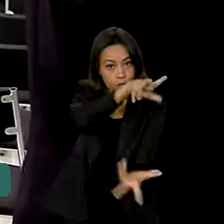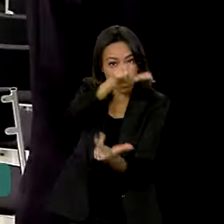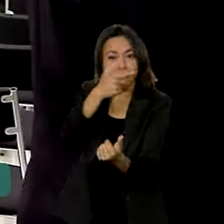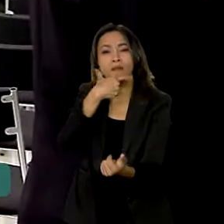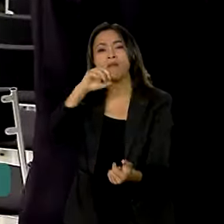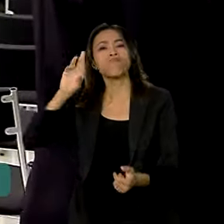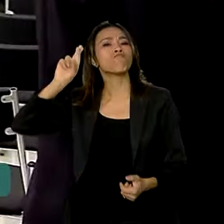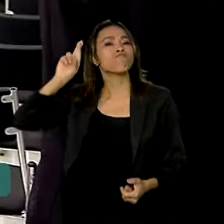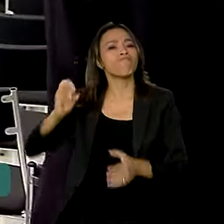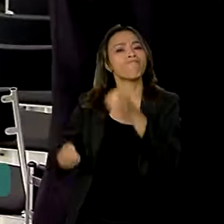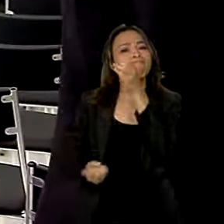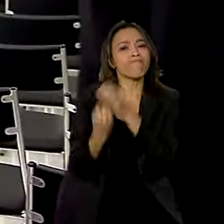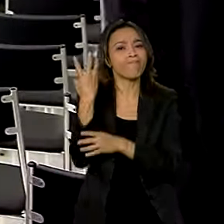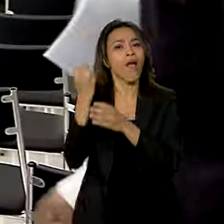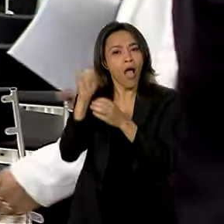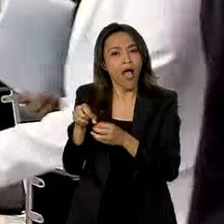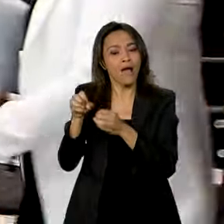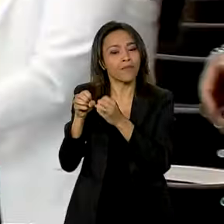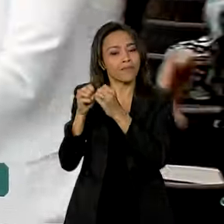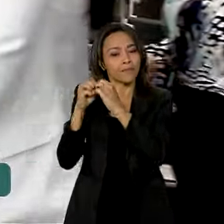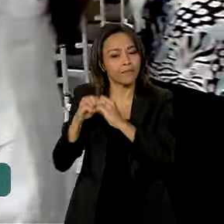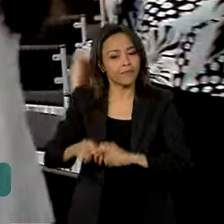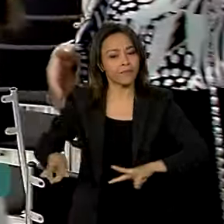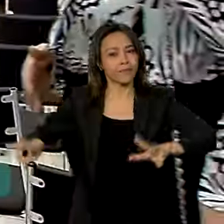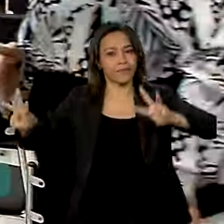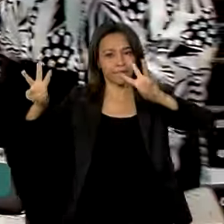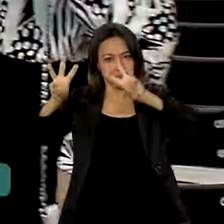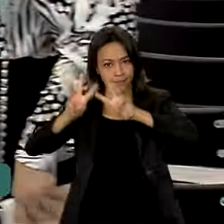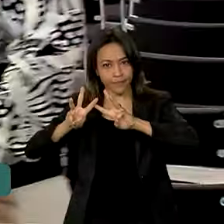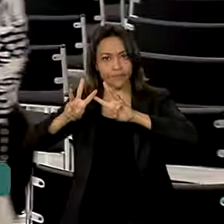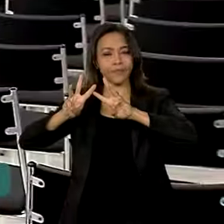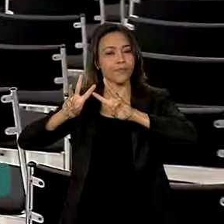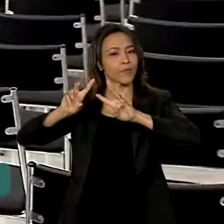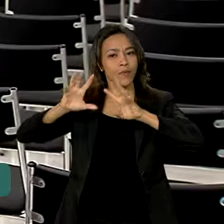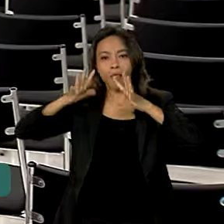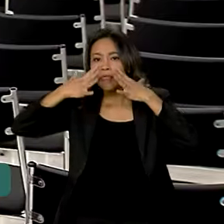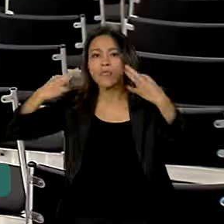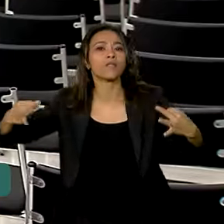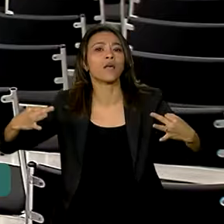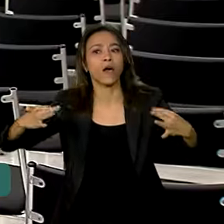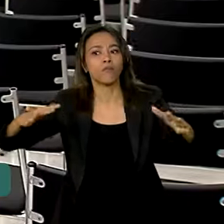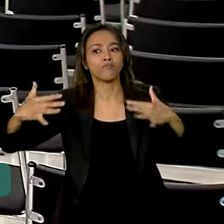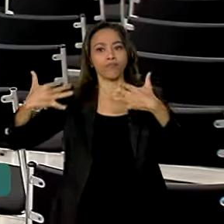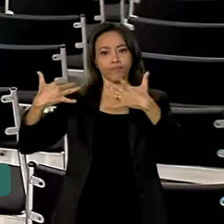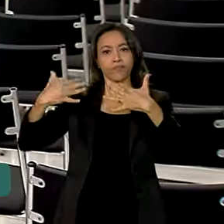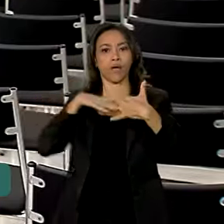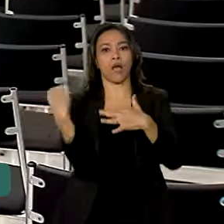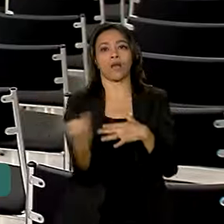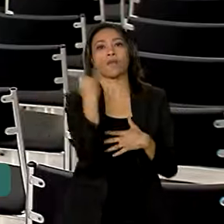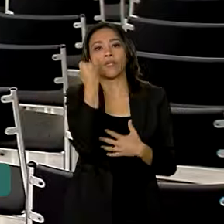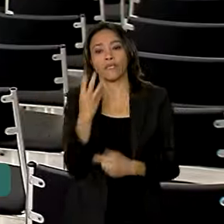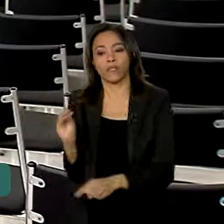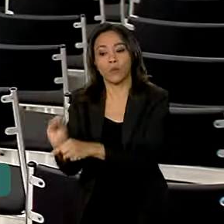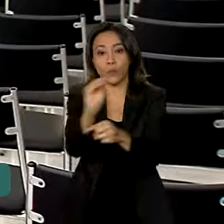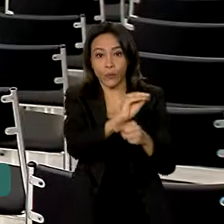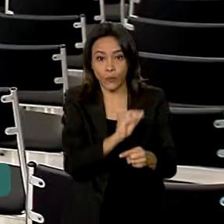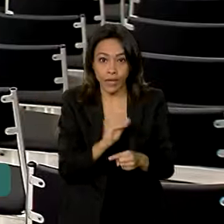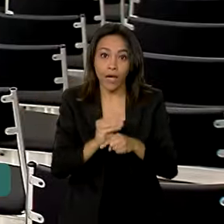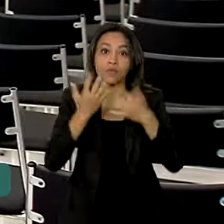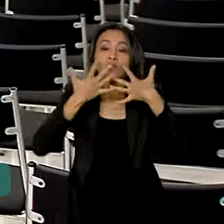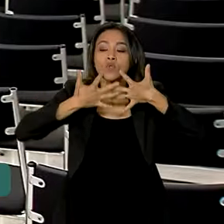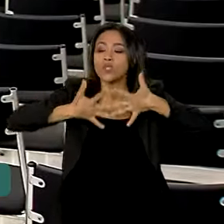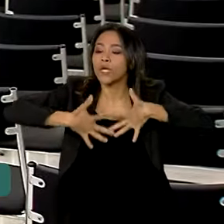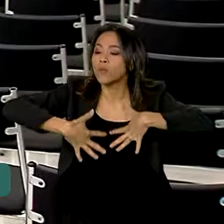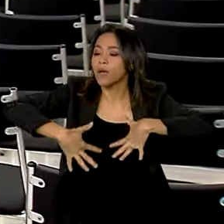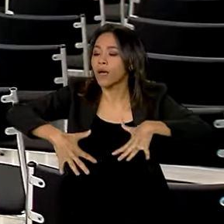ONU, a Organização das Nações Unidas, para chamar atenção sobre a importância da preservação dos recursos